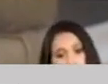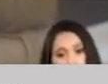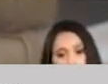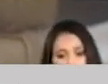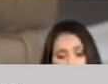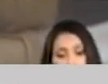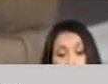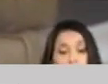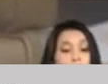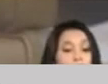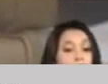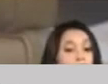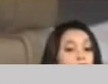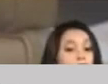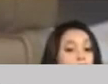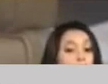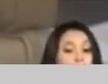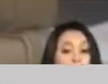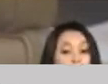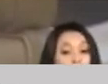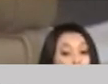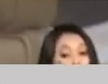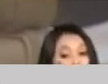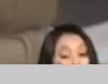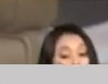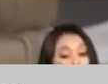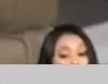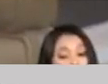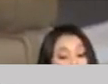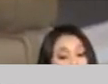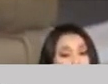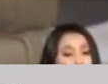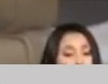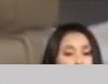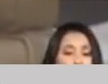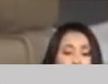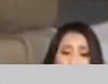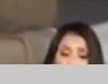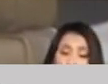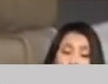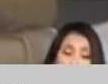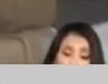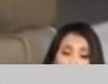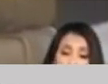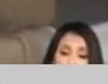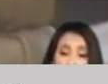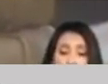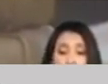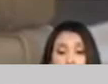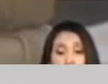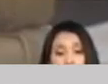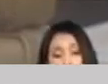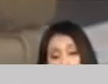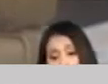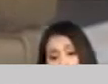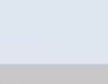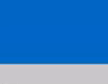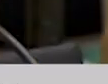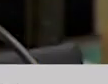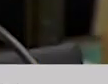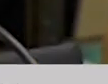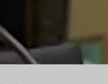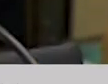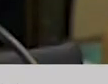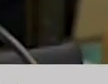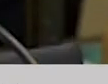visão, significa não observar o âmago e a própria finalidade das atividades mínimas deste